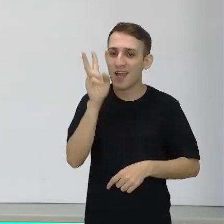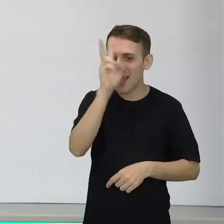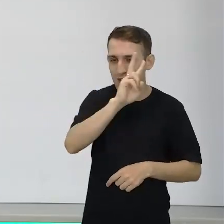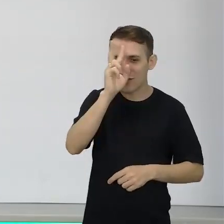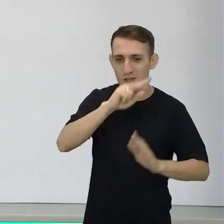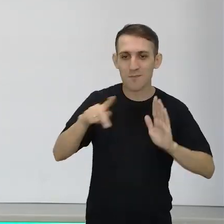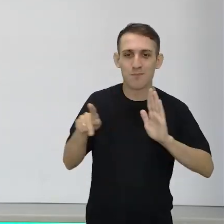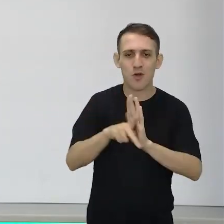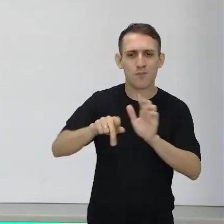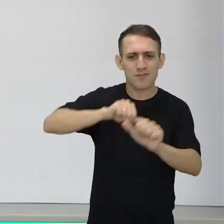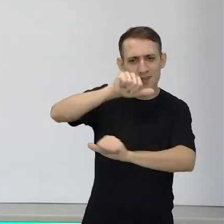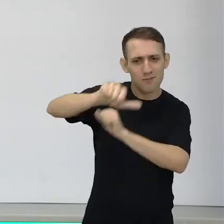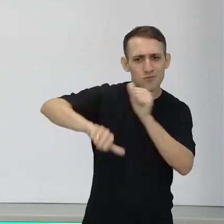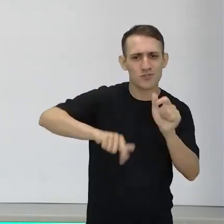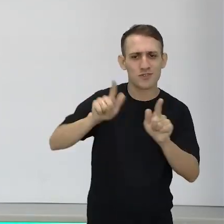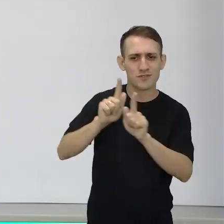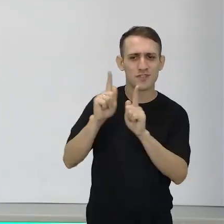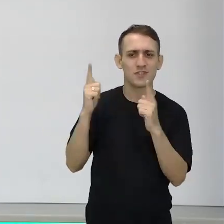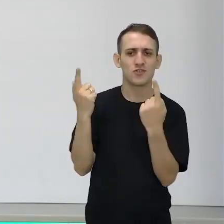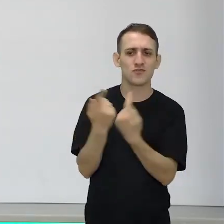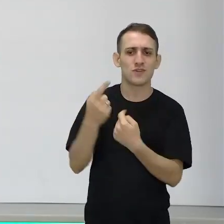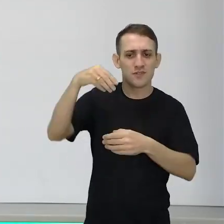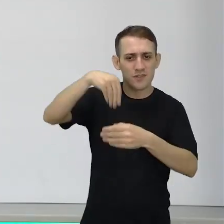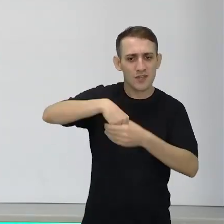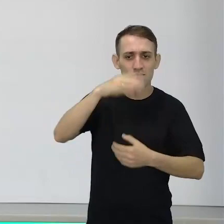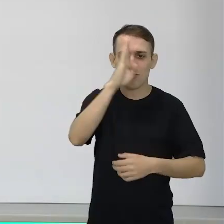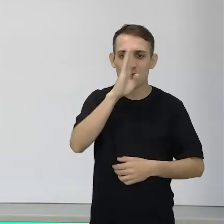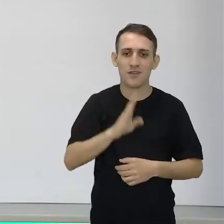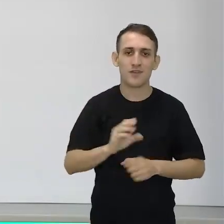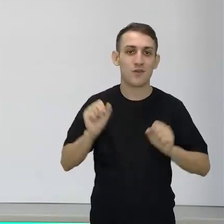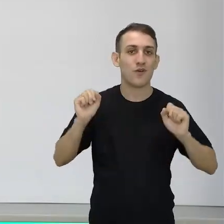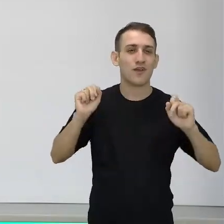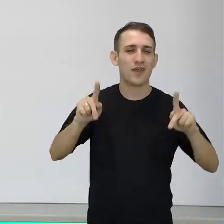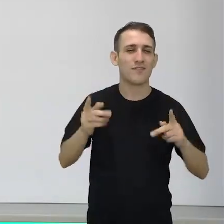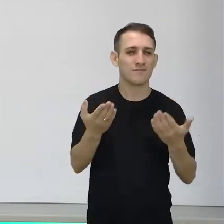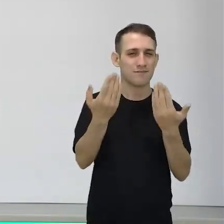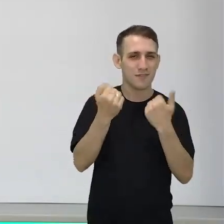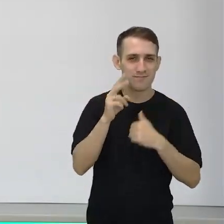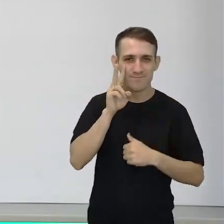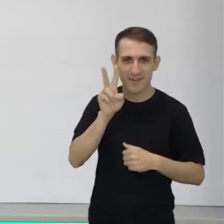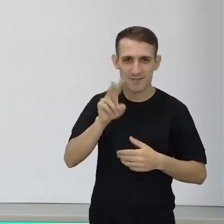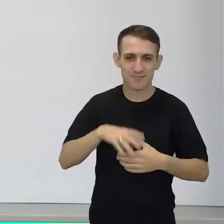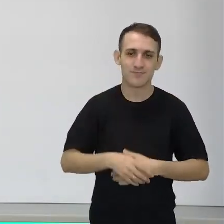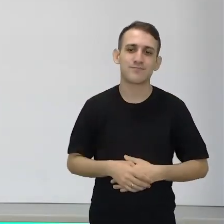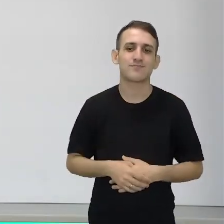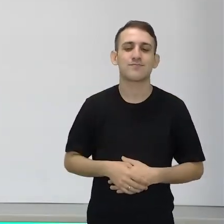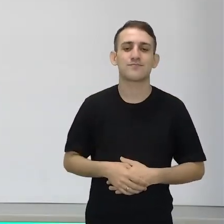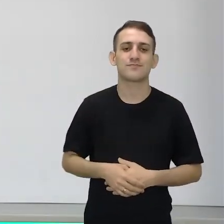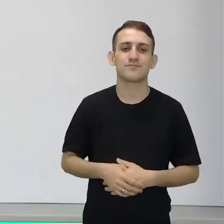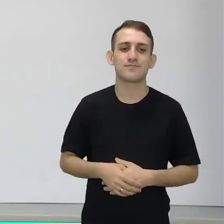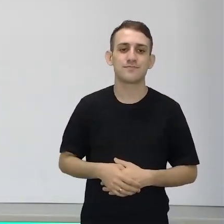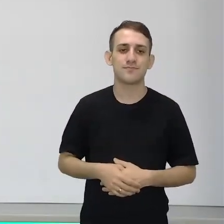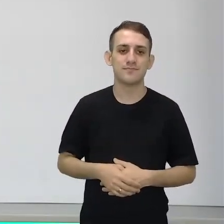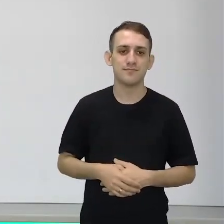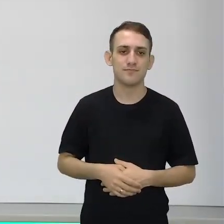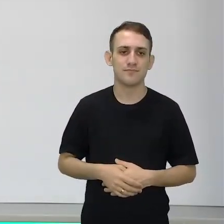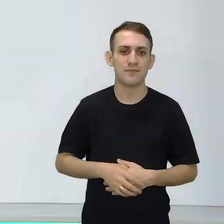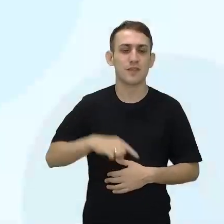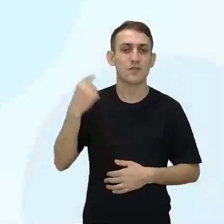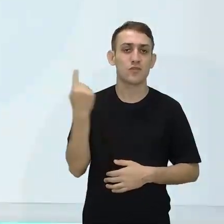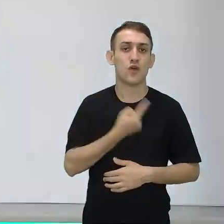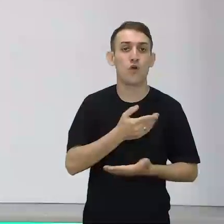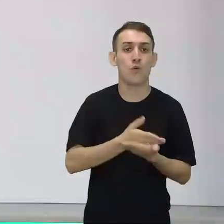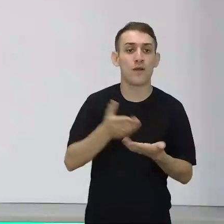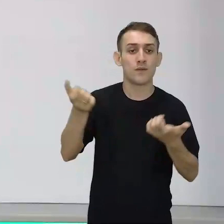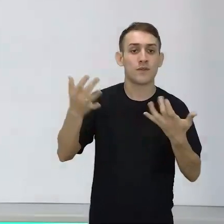da mudança dessa geografia no Brasil. Muito bem, vamos para a tela, olha lá. Então, a gente já começa aqui